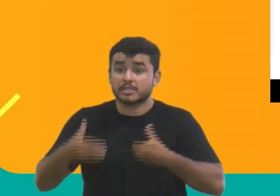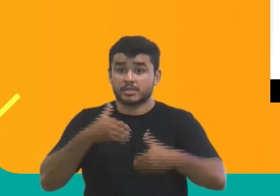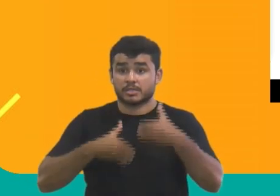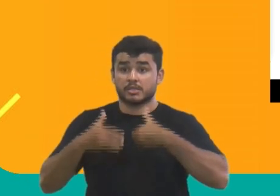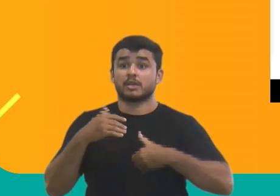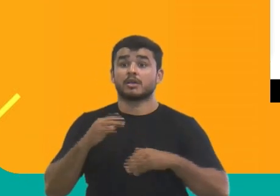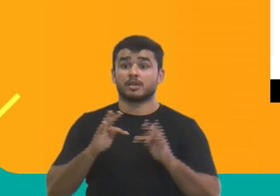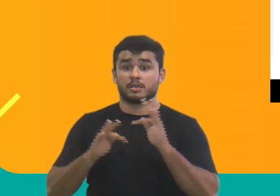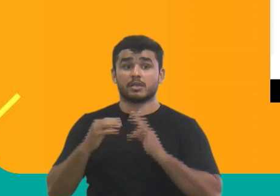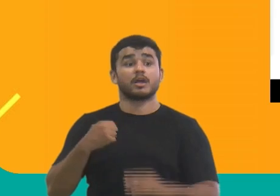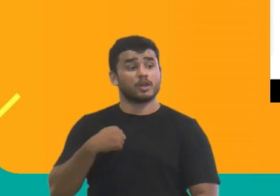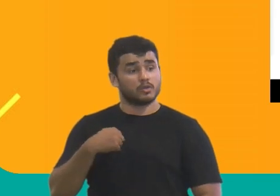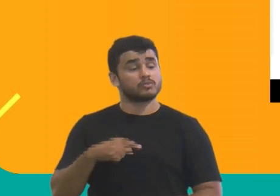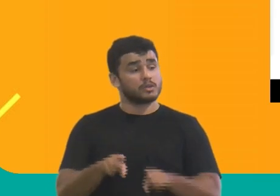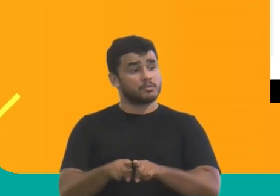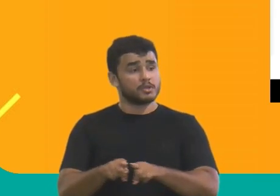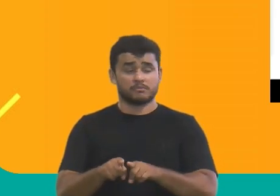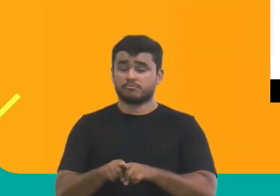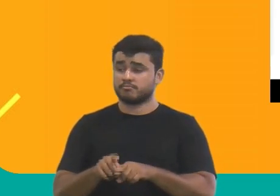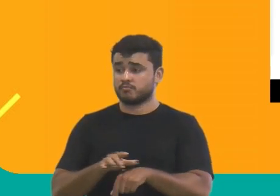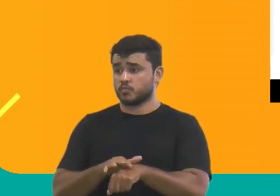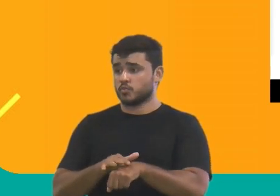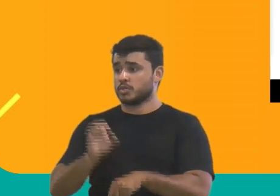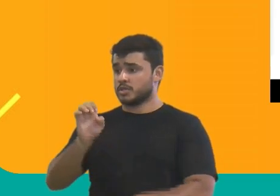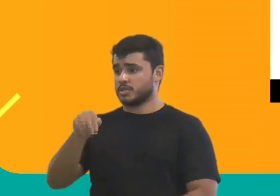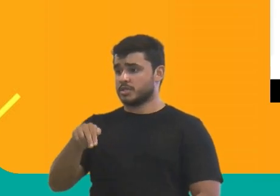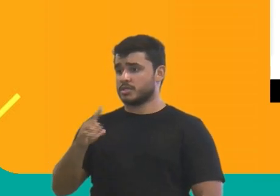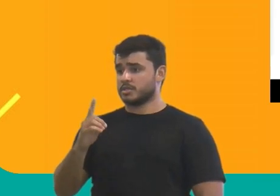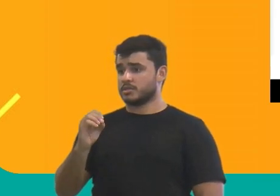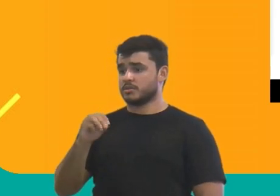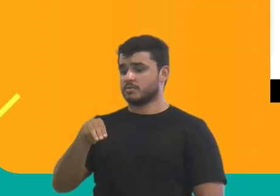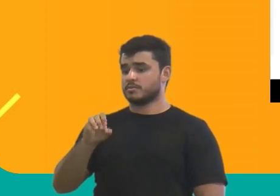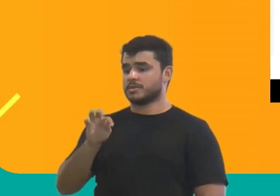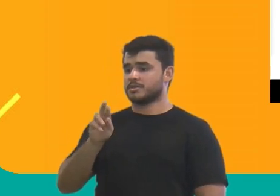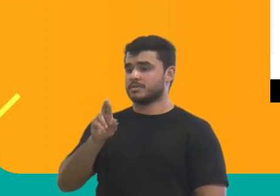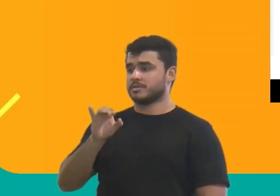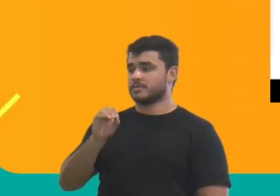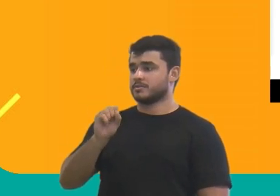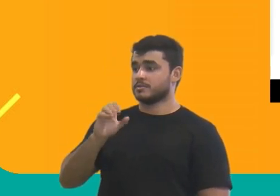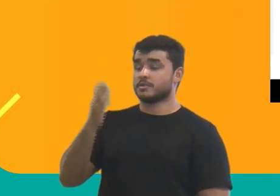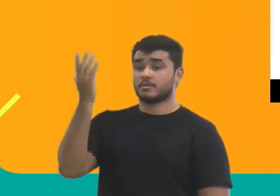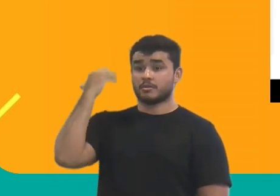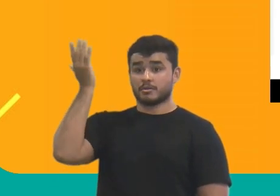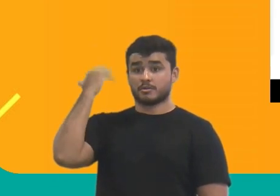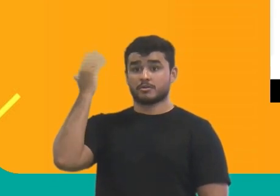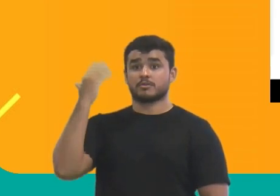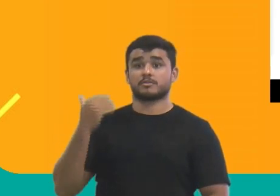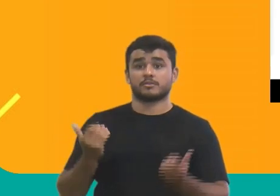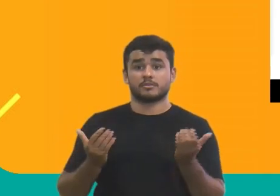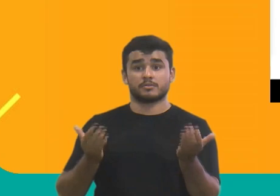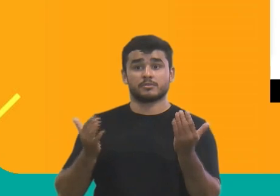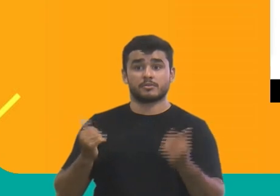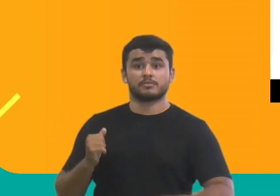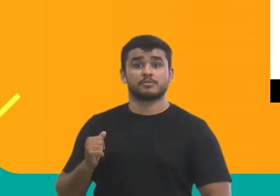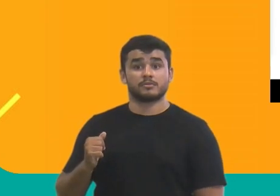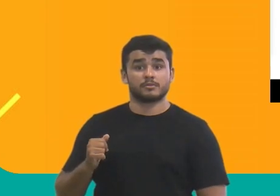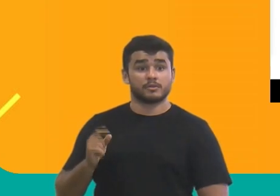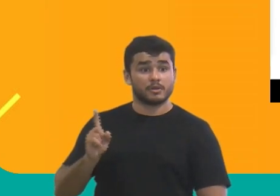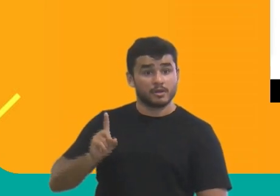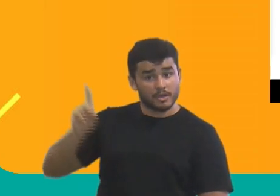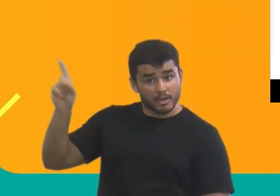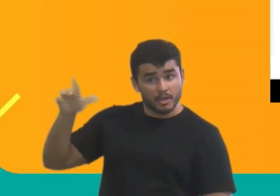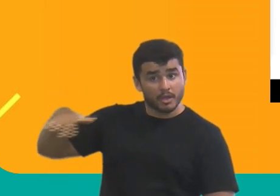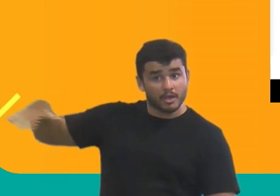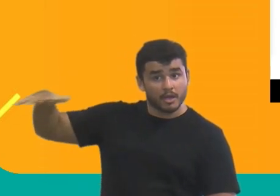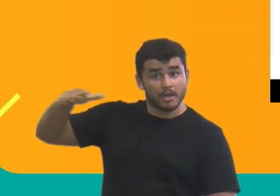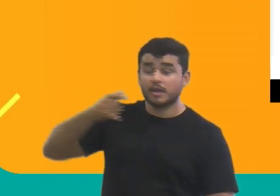paciente de endometriose há alguns anos. Na minha era, lá no Paleolítico, novamente, quando eu era uma jovem adolescente, correndo pelos verdes